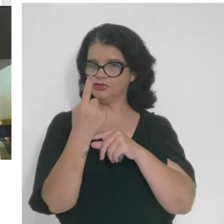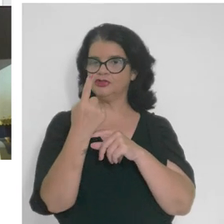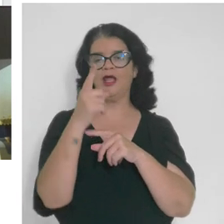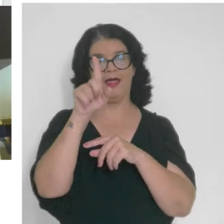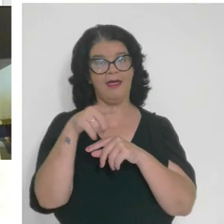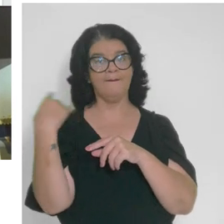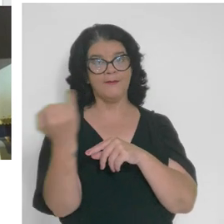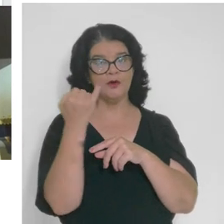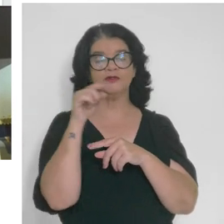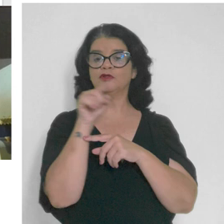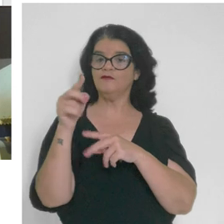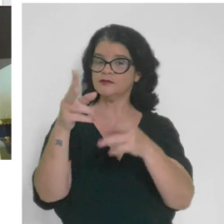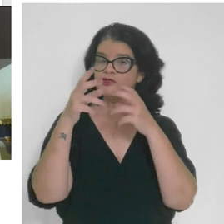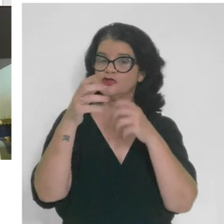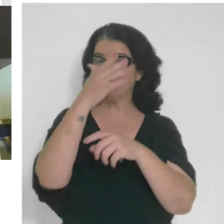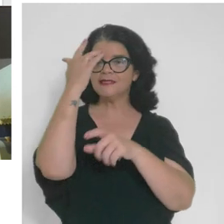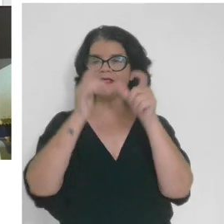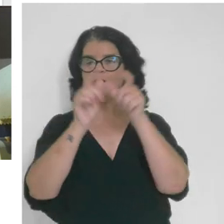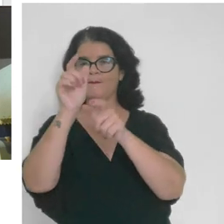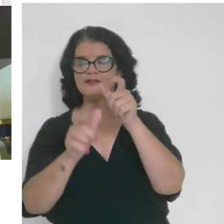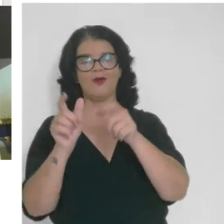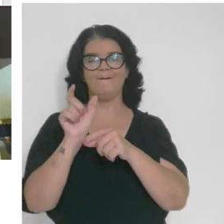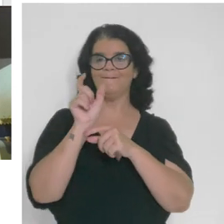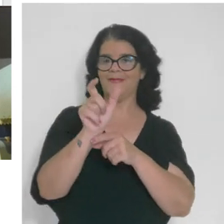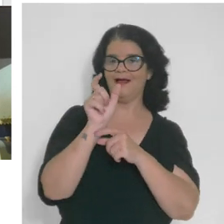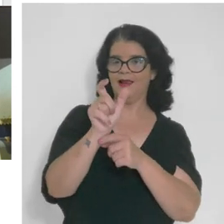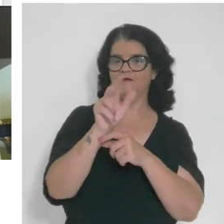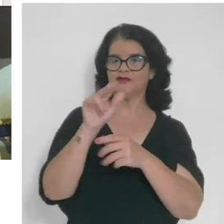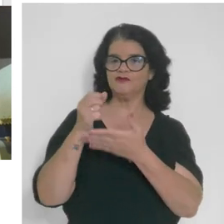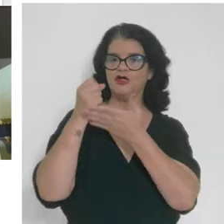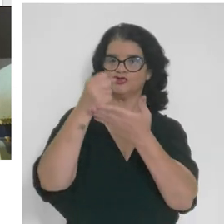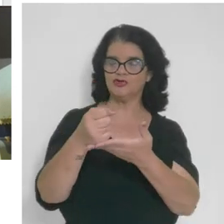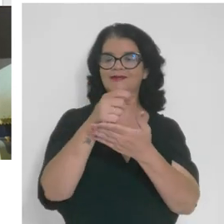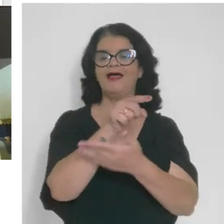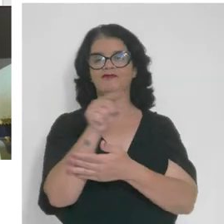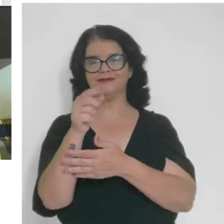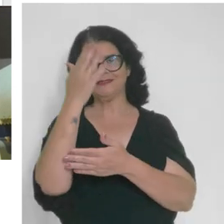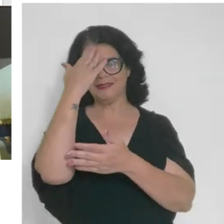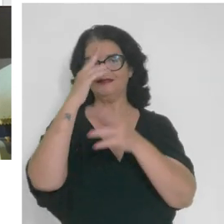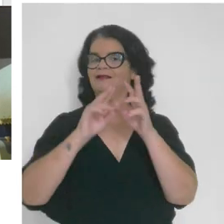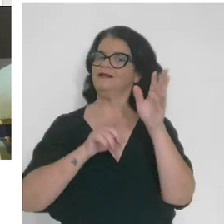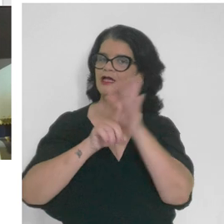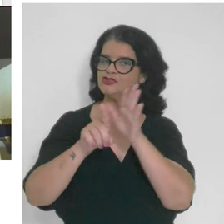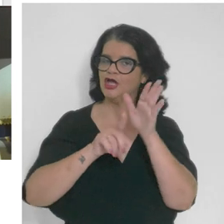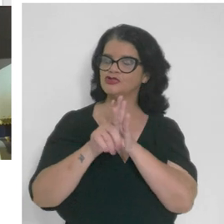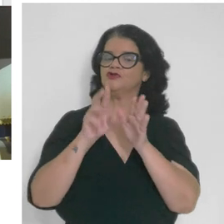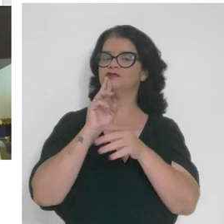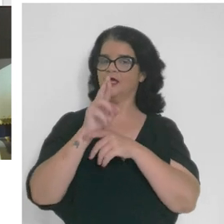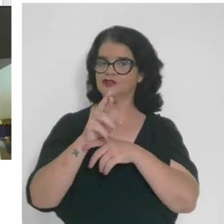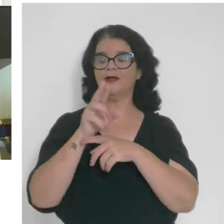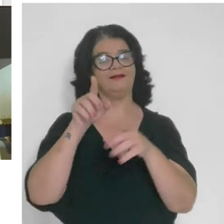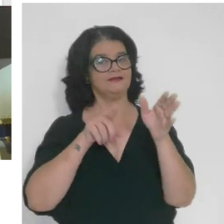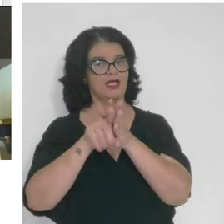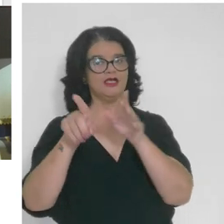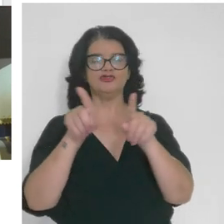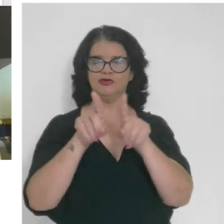É importante que vocês percebam, pessoal, essas palavras, porque elas vão ajudar vocês a entender as questões. Essa questão também